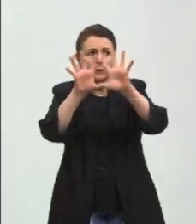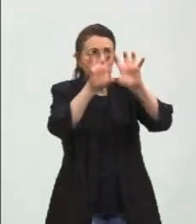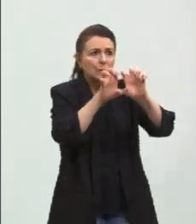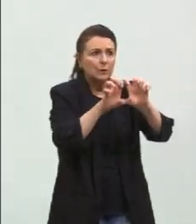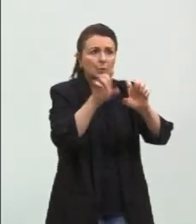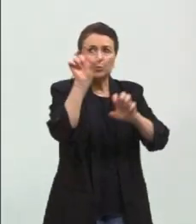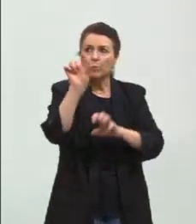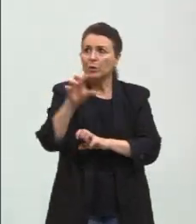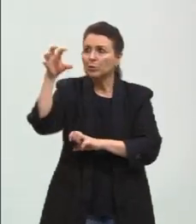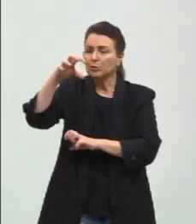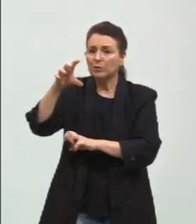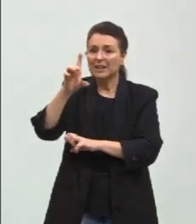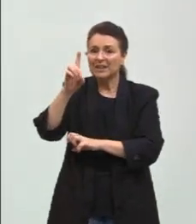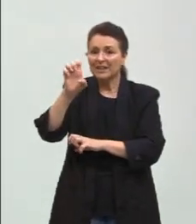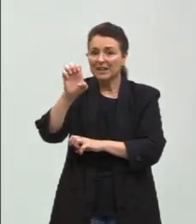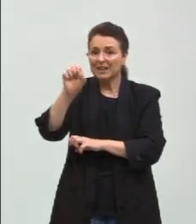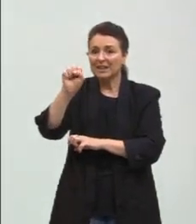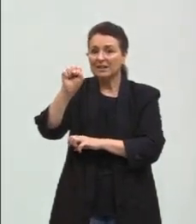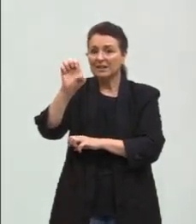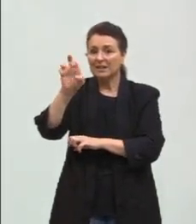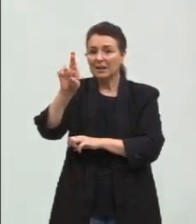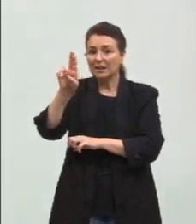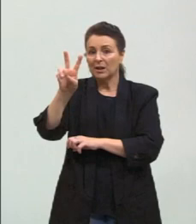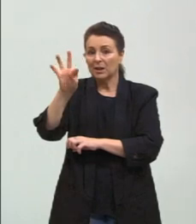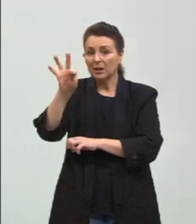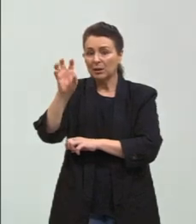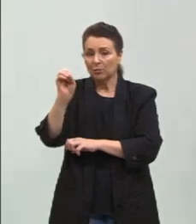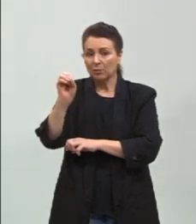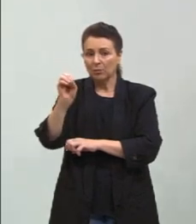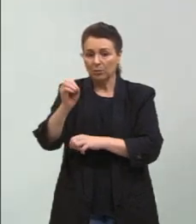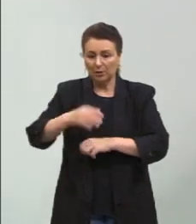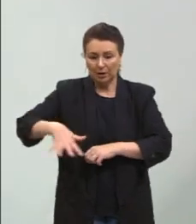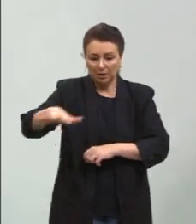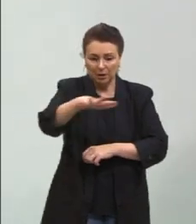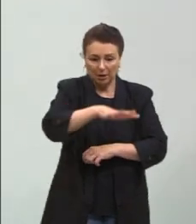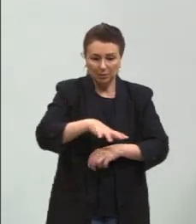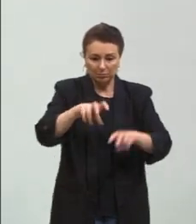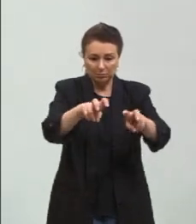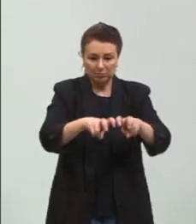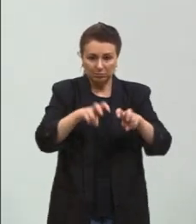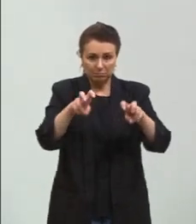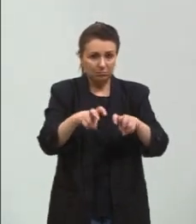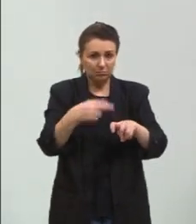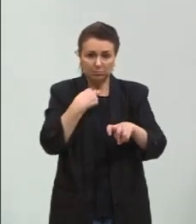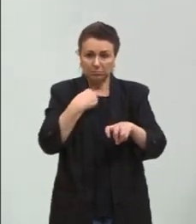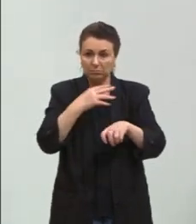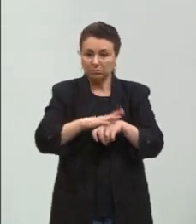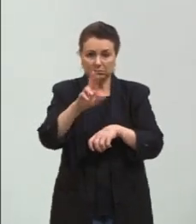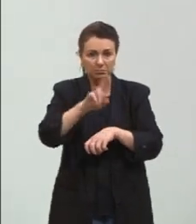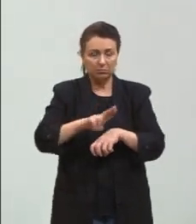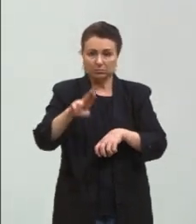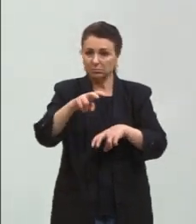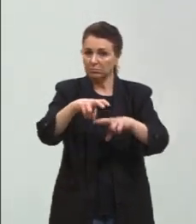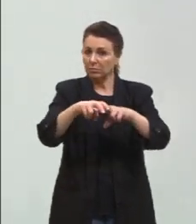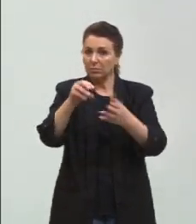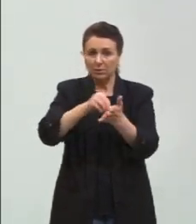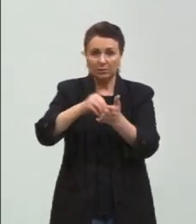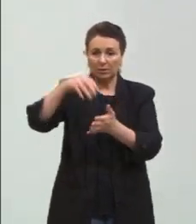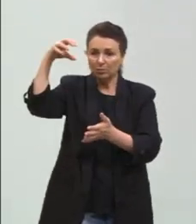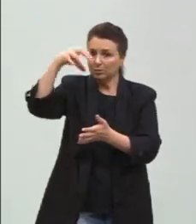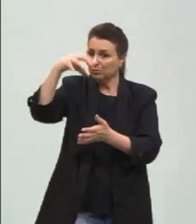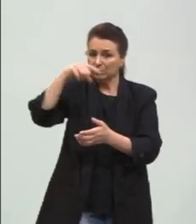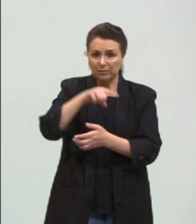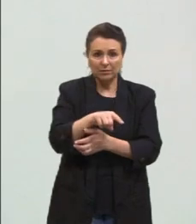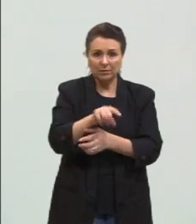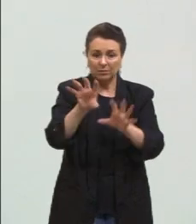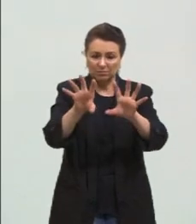os desertos então tu começa a ter aquelas áreas agricultáveis já não vão ser mais agricultáveis né não vai ter mais aquela questão empírica